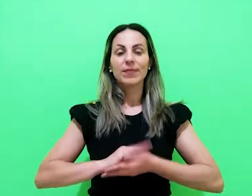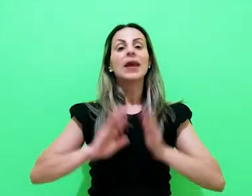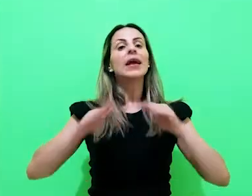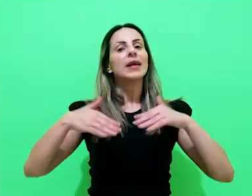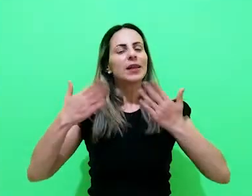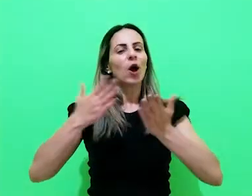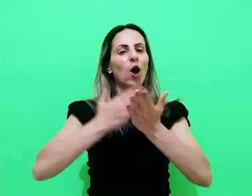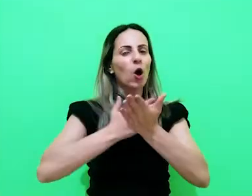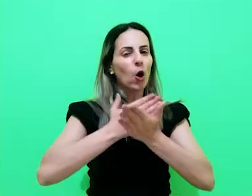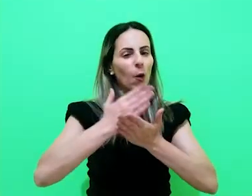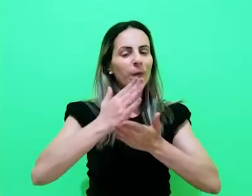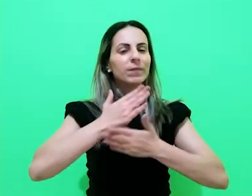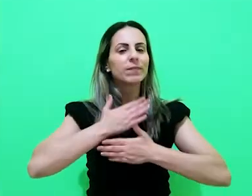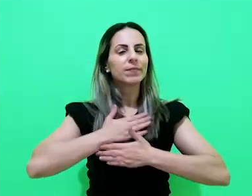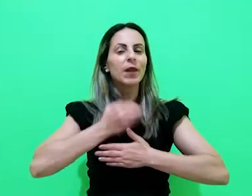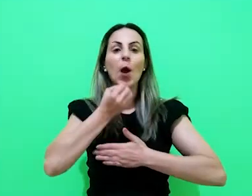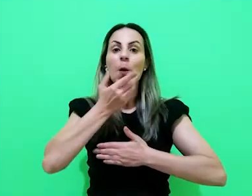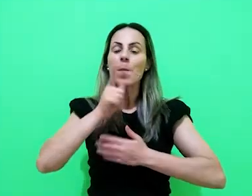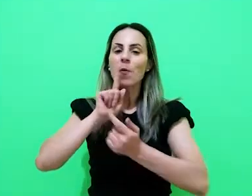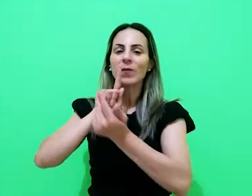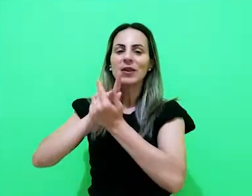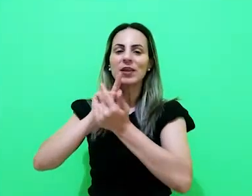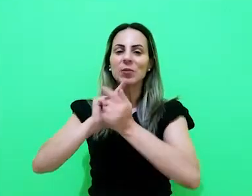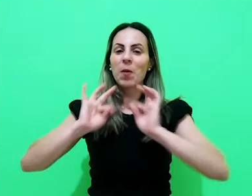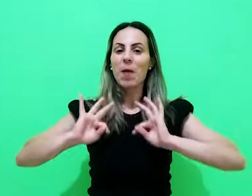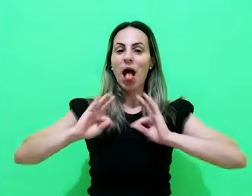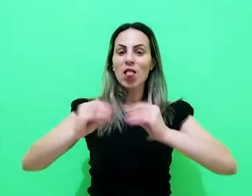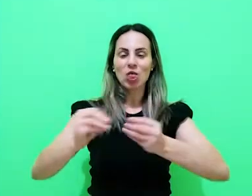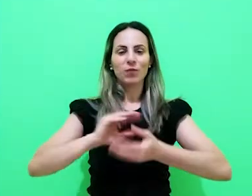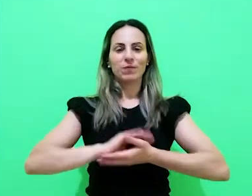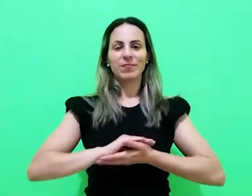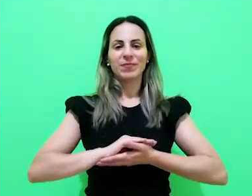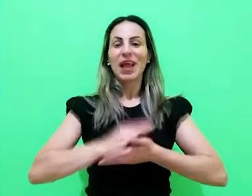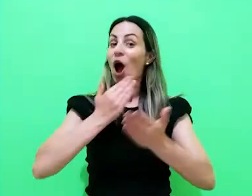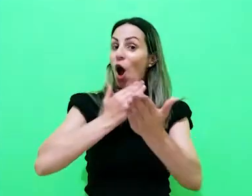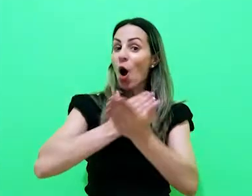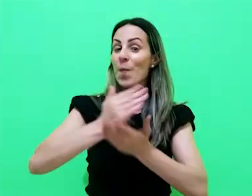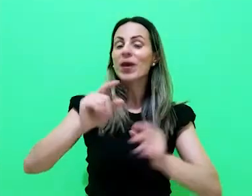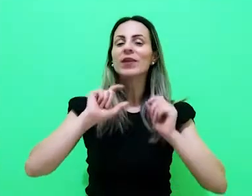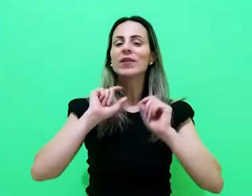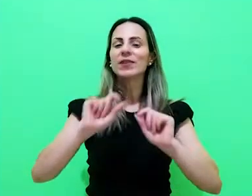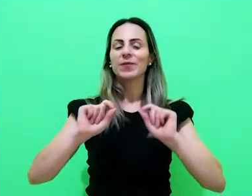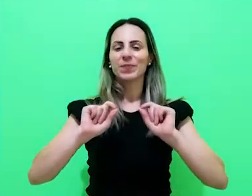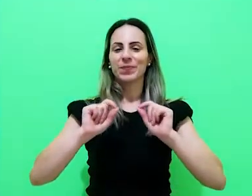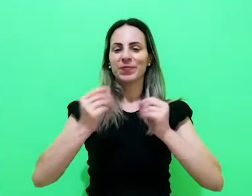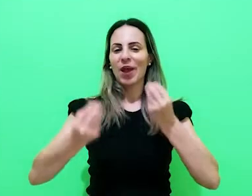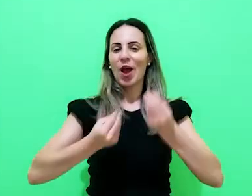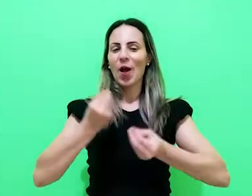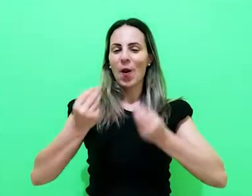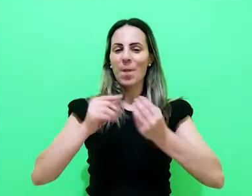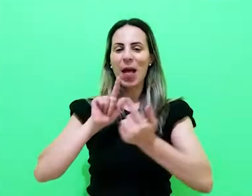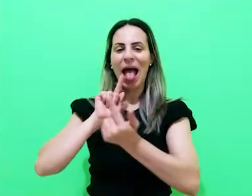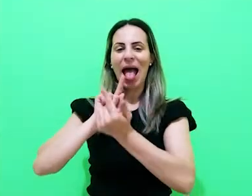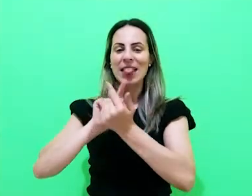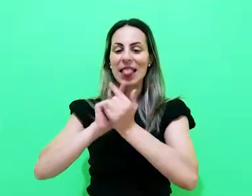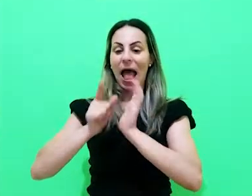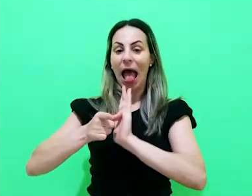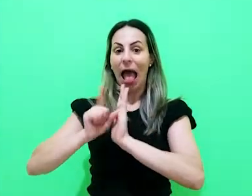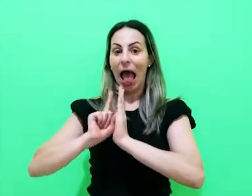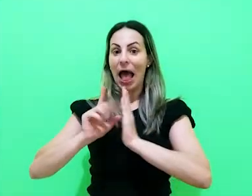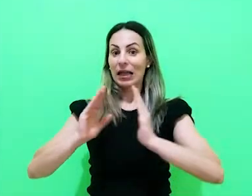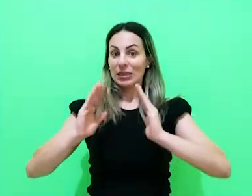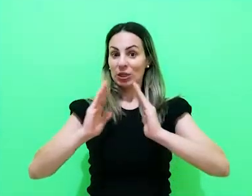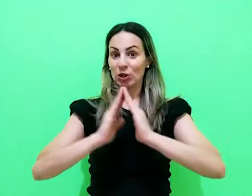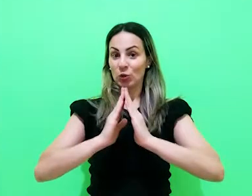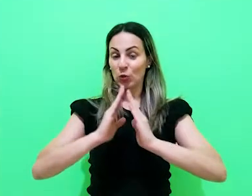Então, vamos lá. Keep calm e bom plantão para todo mundo. Nós vamos começar, gente, pelo começo, falando sobre atendimento